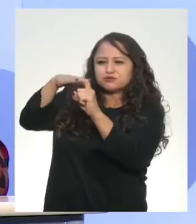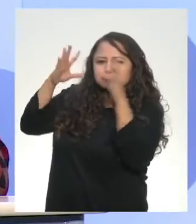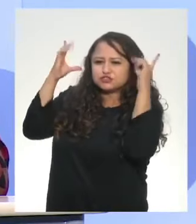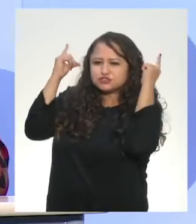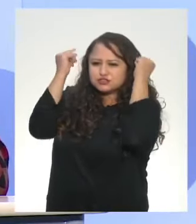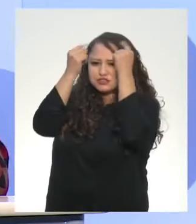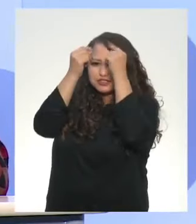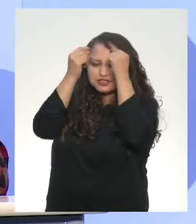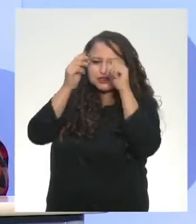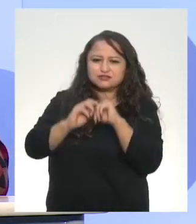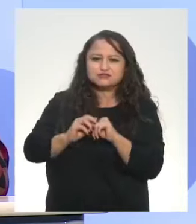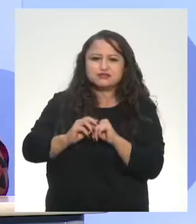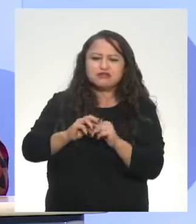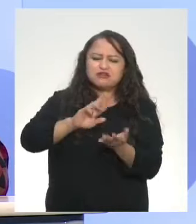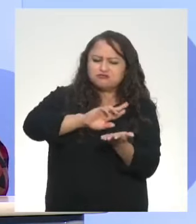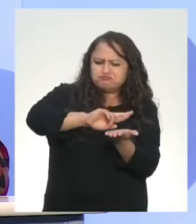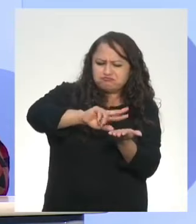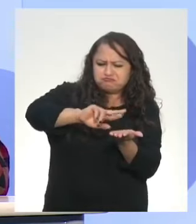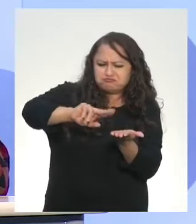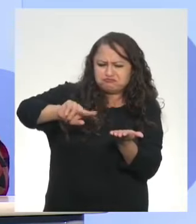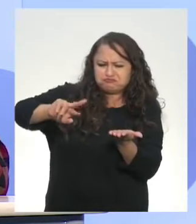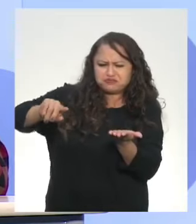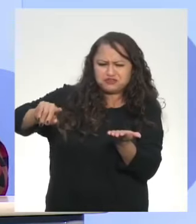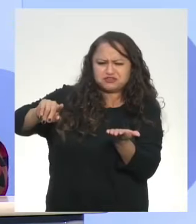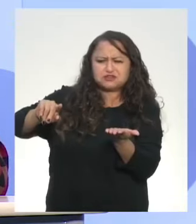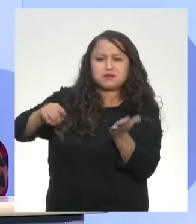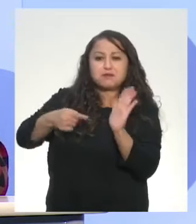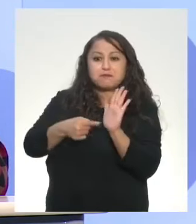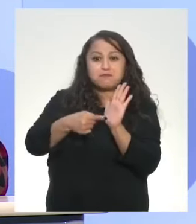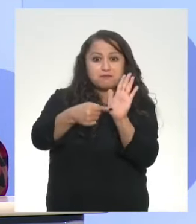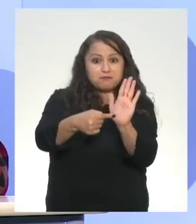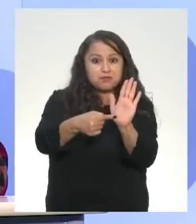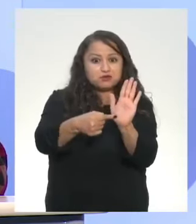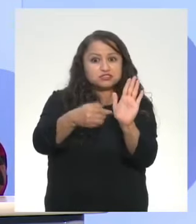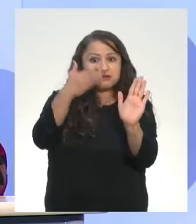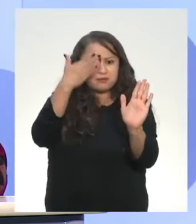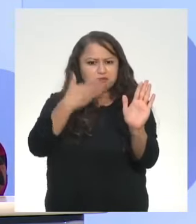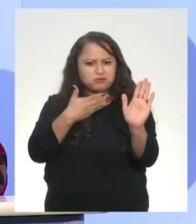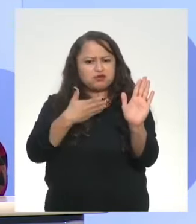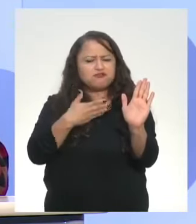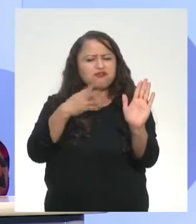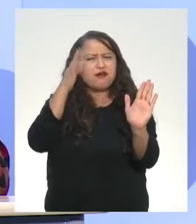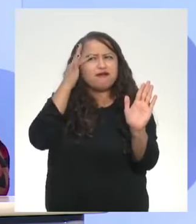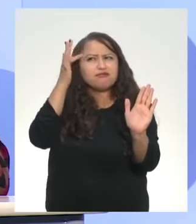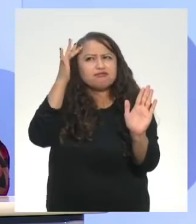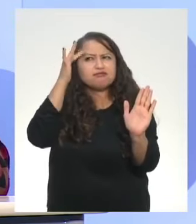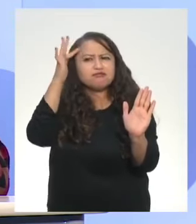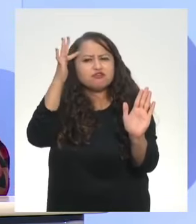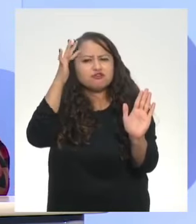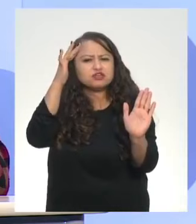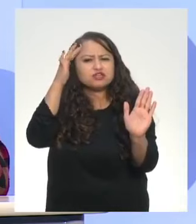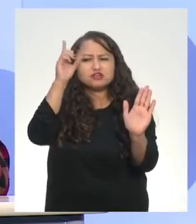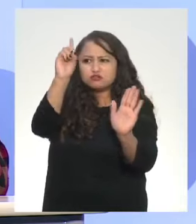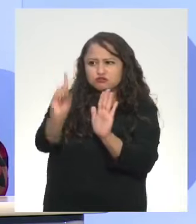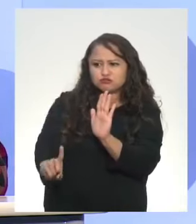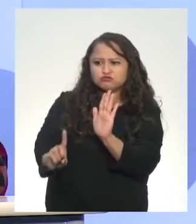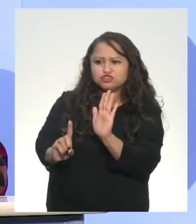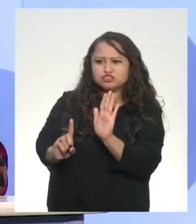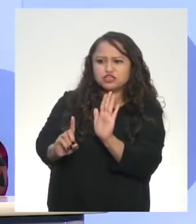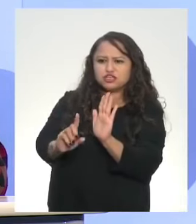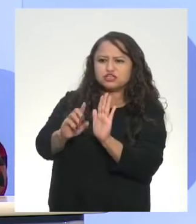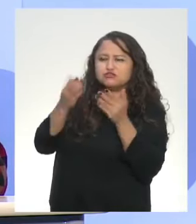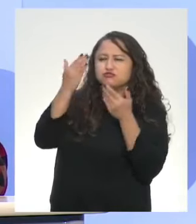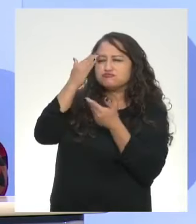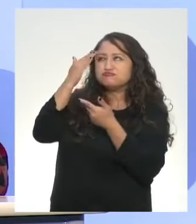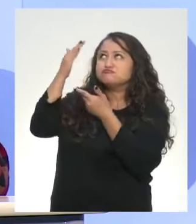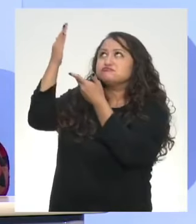outros fatores vieram a reforçar essa ideia, essa teoria do direito divino dos reis, né? Essa ideia